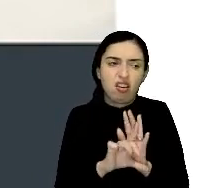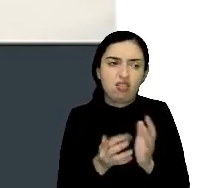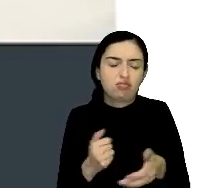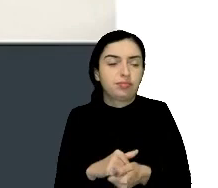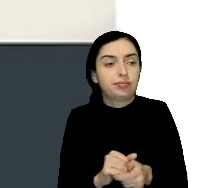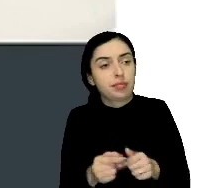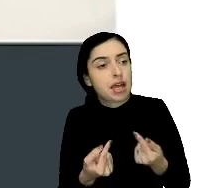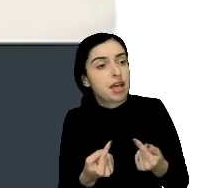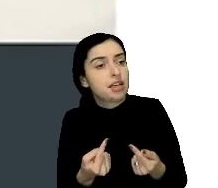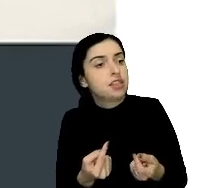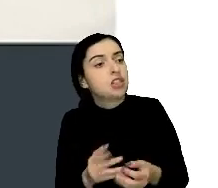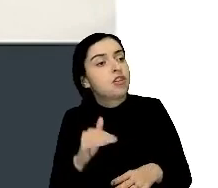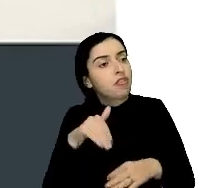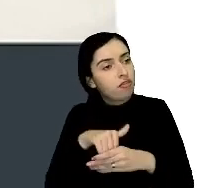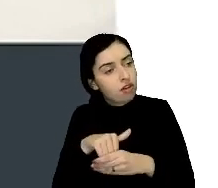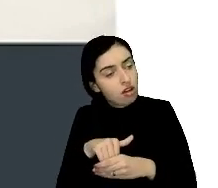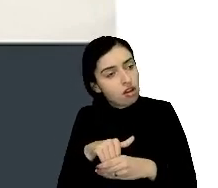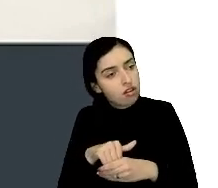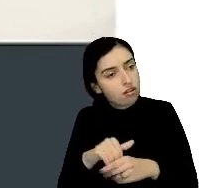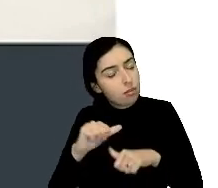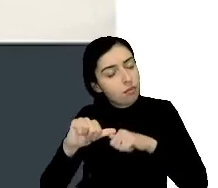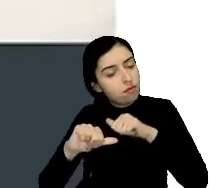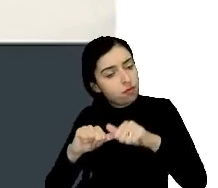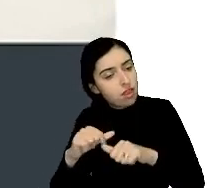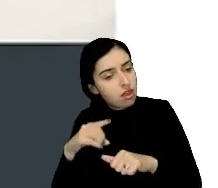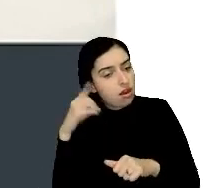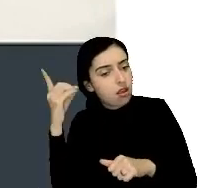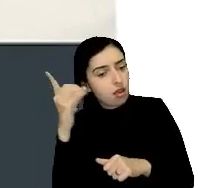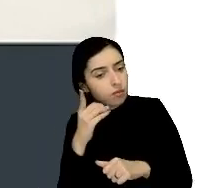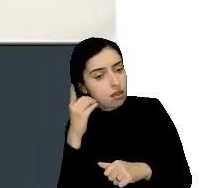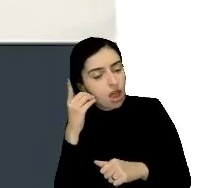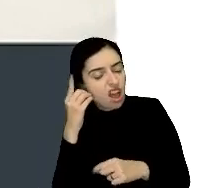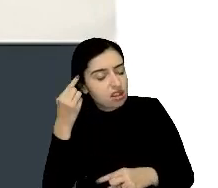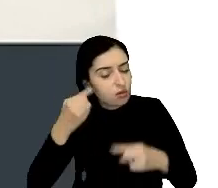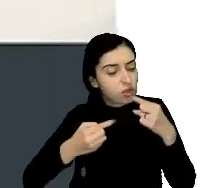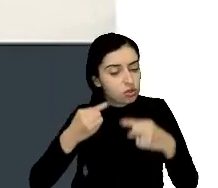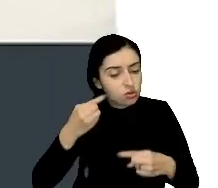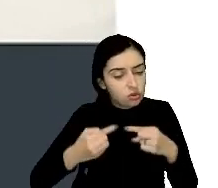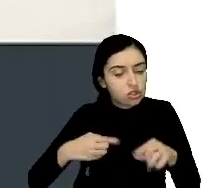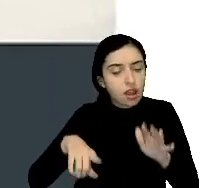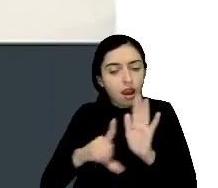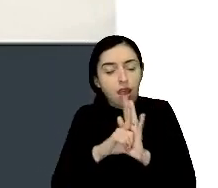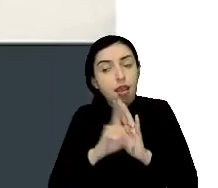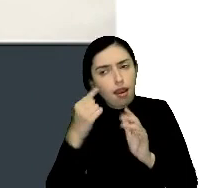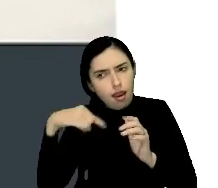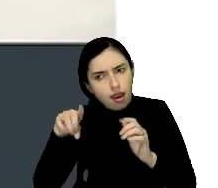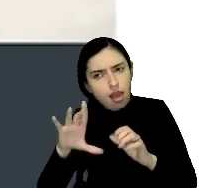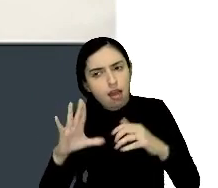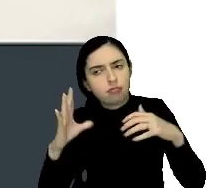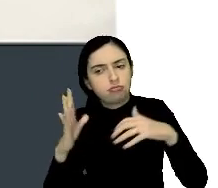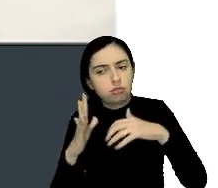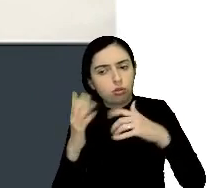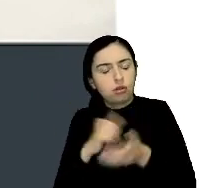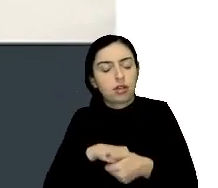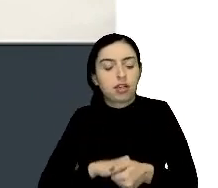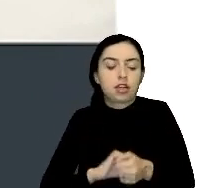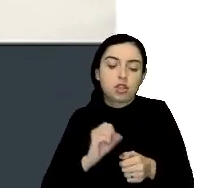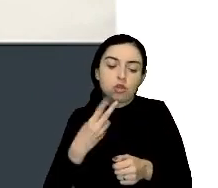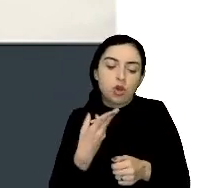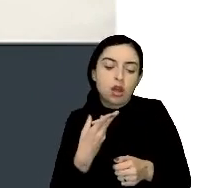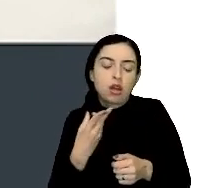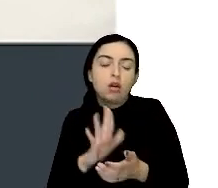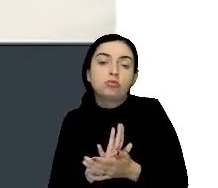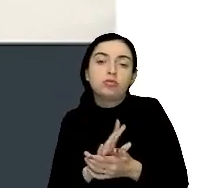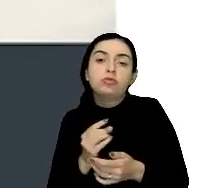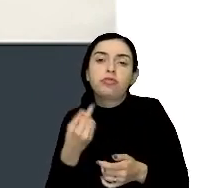se candidata, vira deputado e aí você discute a lei lá no Congresso, né? Ou você identifica uma